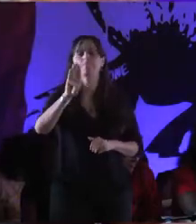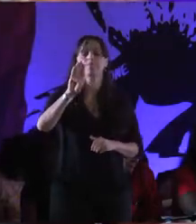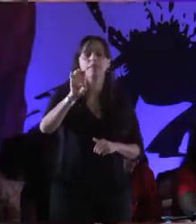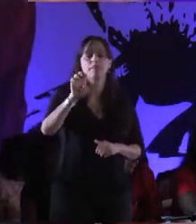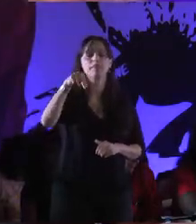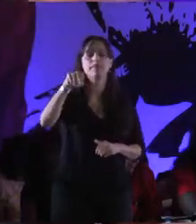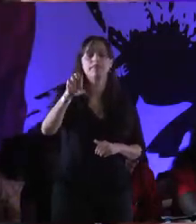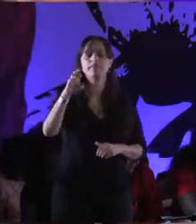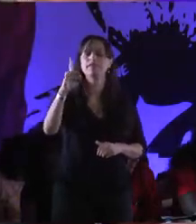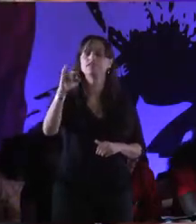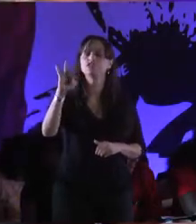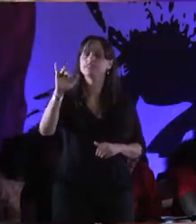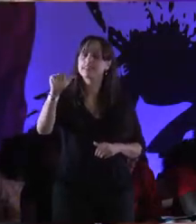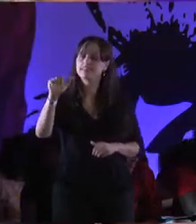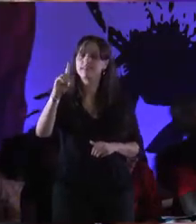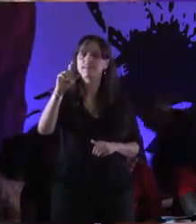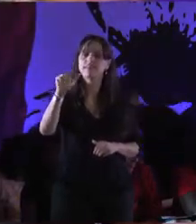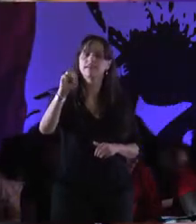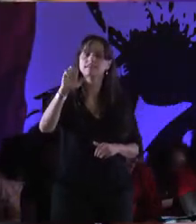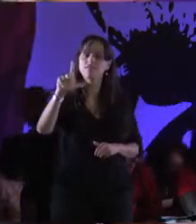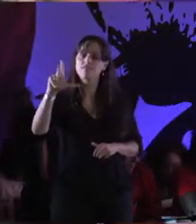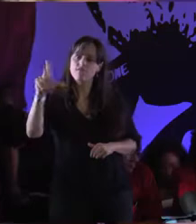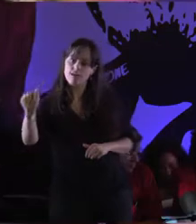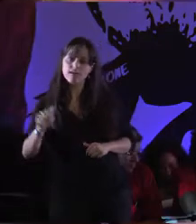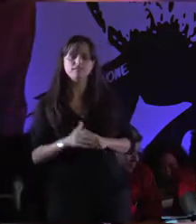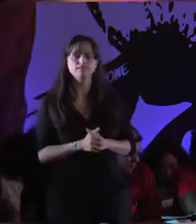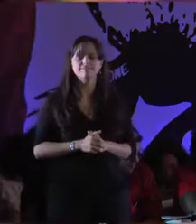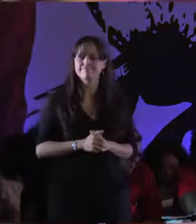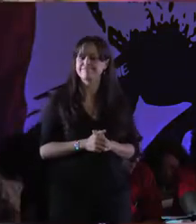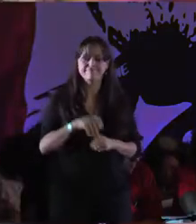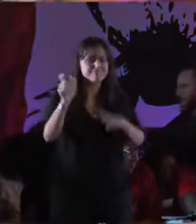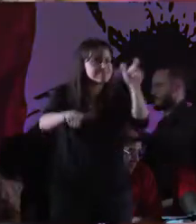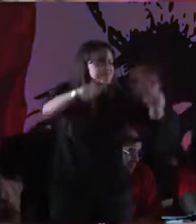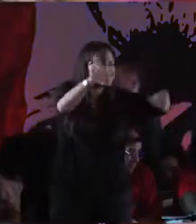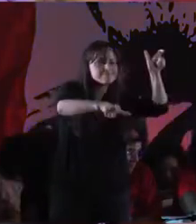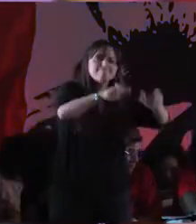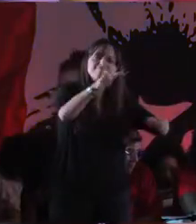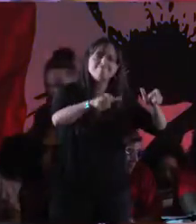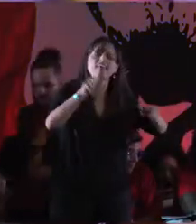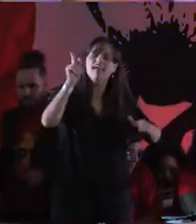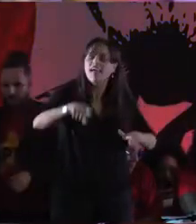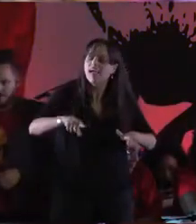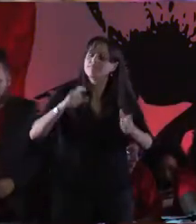Silva. São nomes que orgulham o nosso partido e a nossa história.